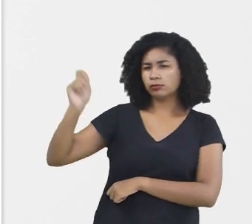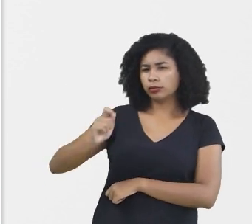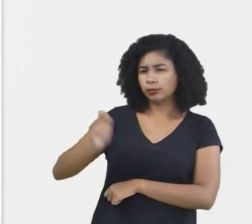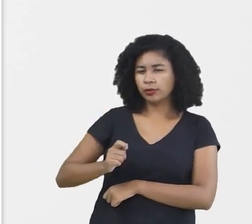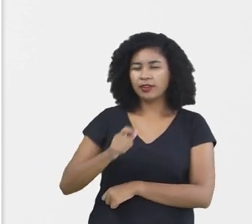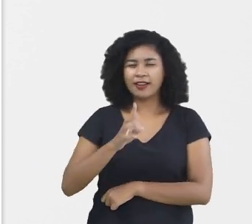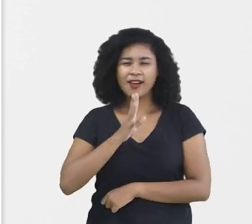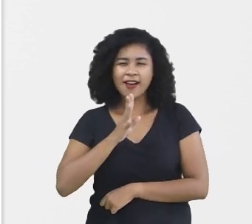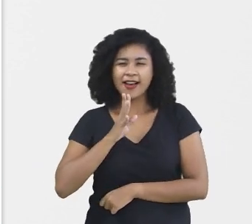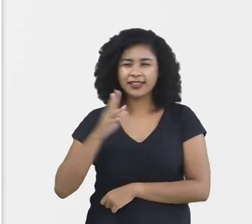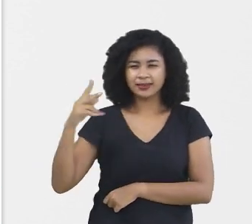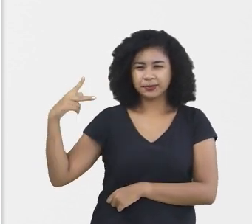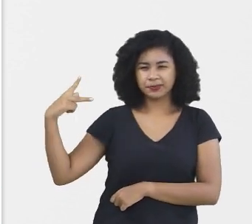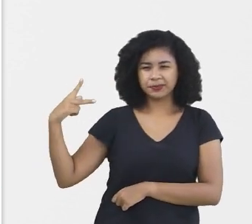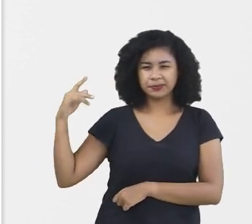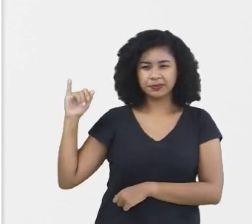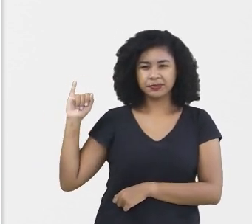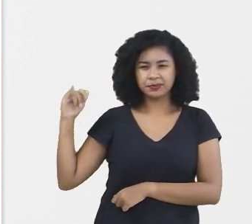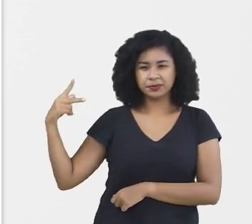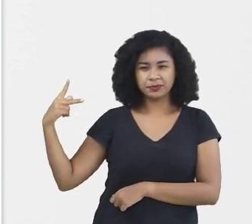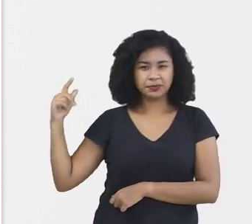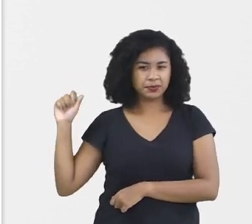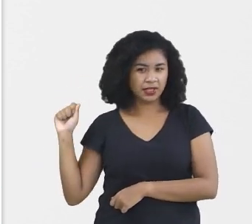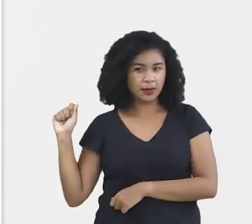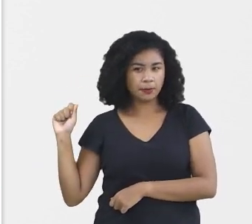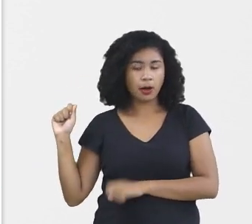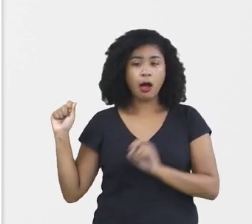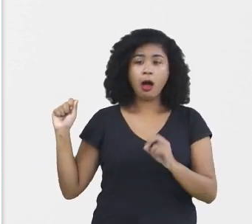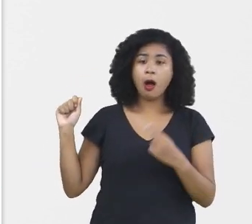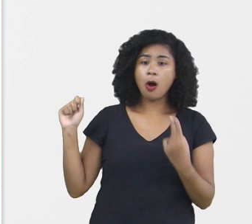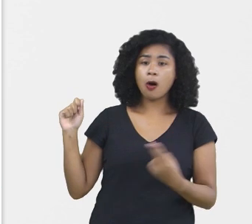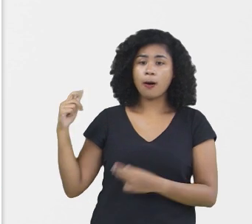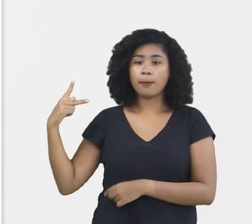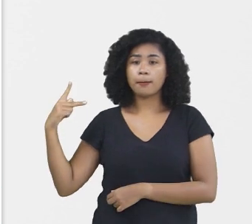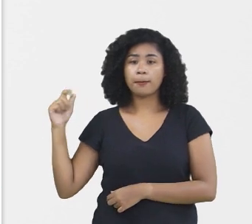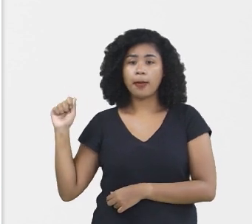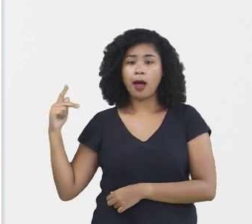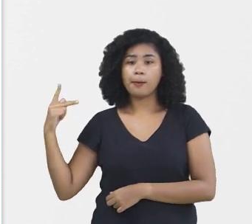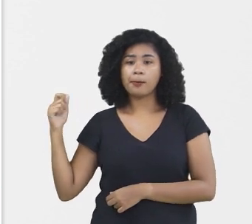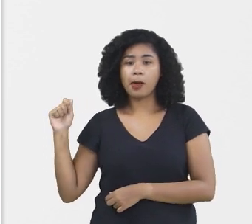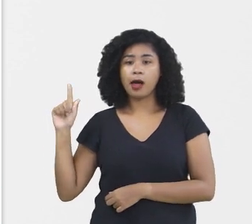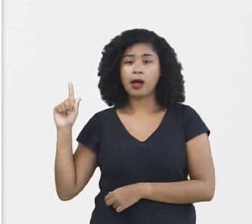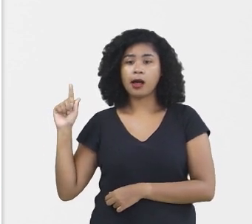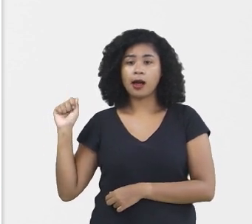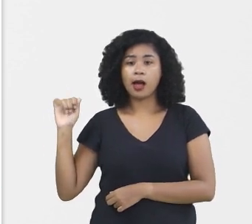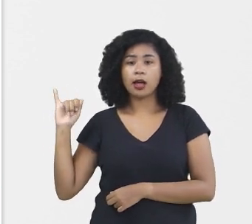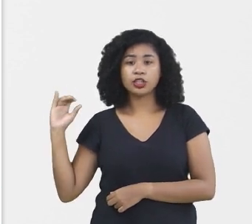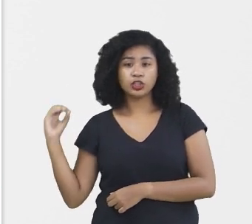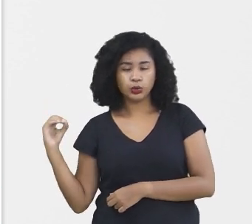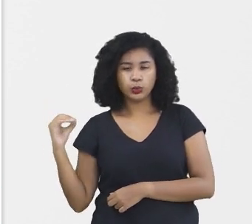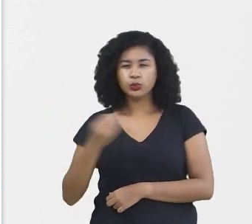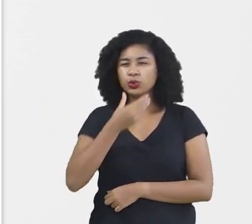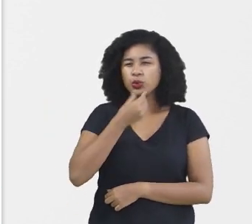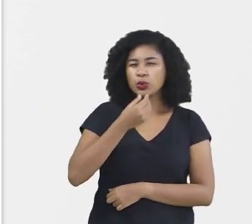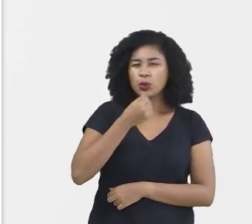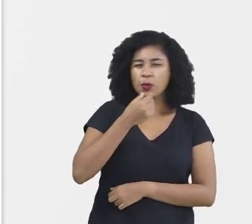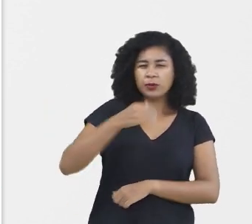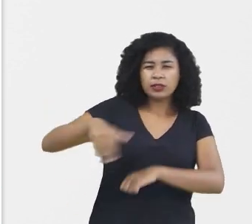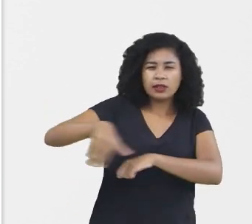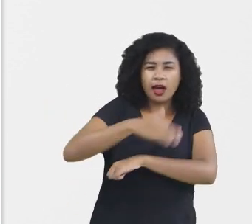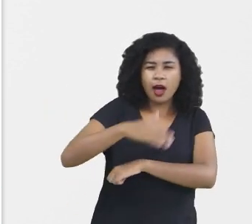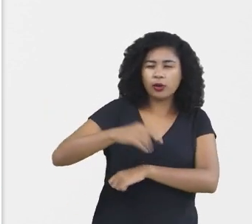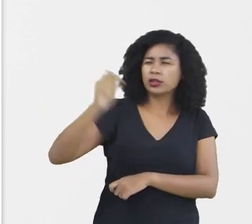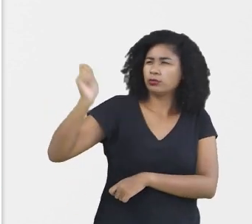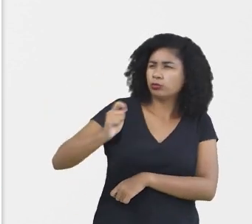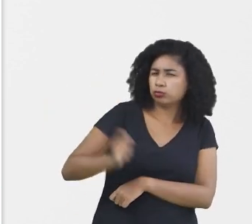que é aquele que aqui no Amazonas a gente chama de papagaio, né? Que é de brinquedo de papel, que os meninos ficam soltando no ar, no